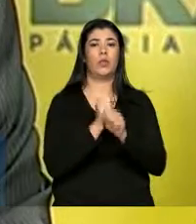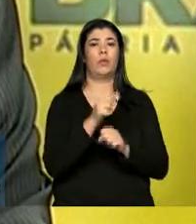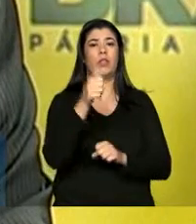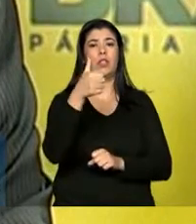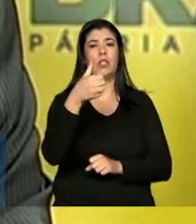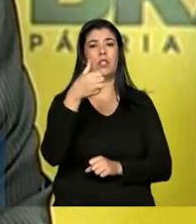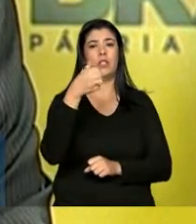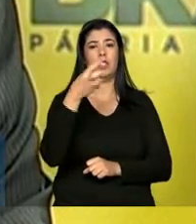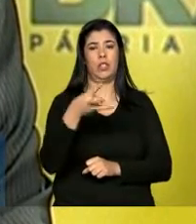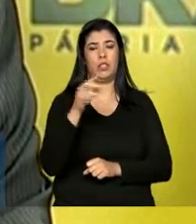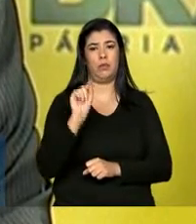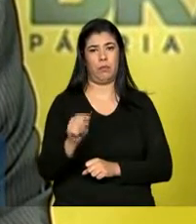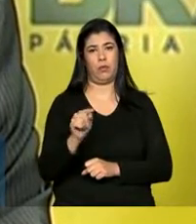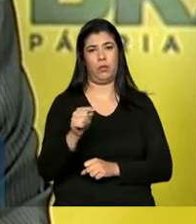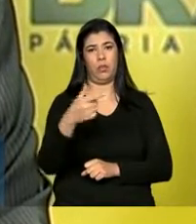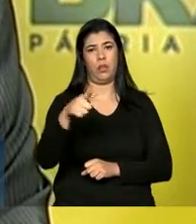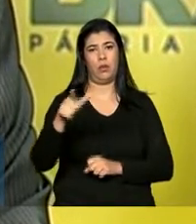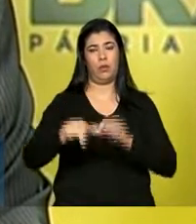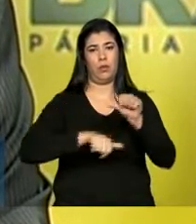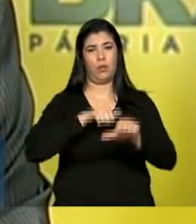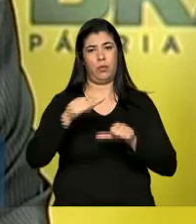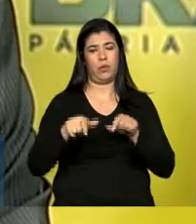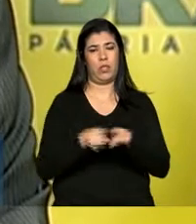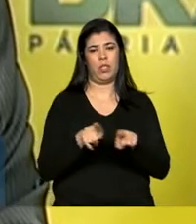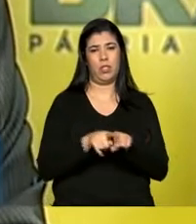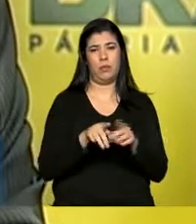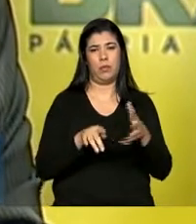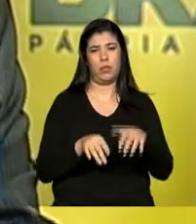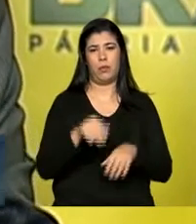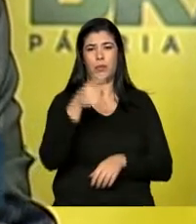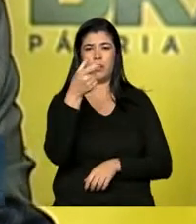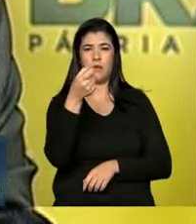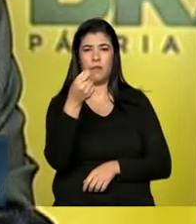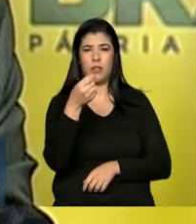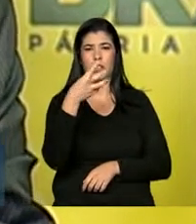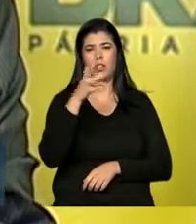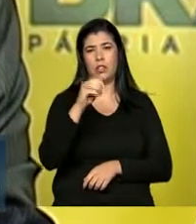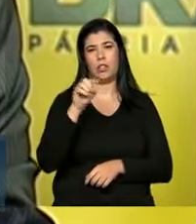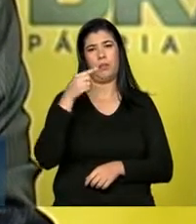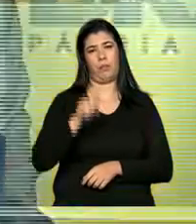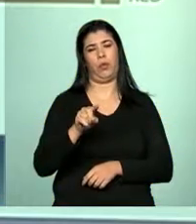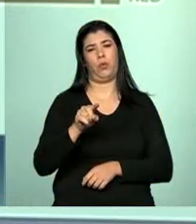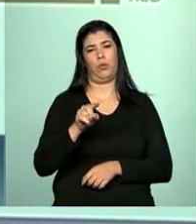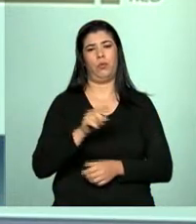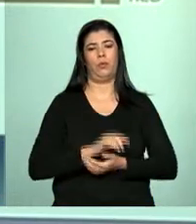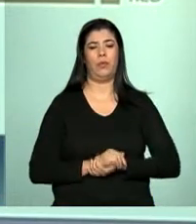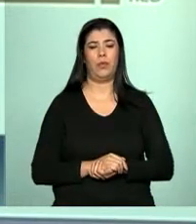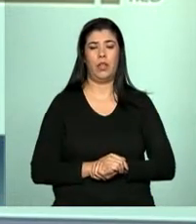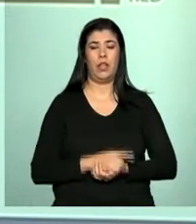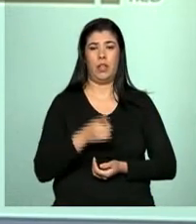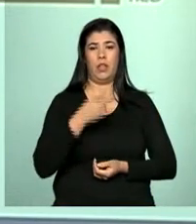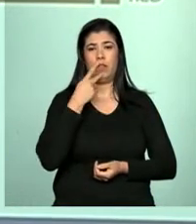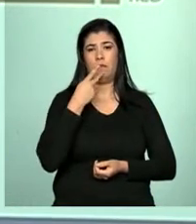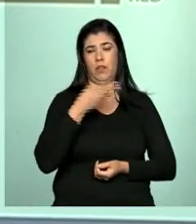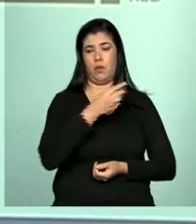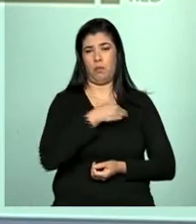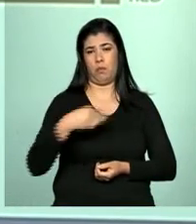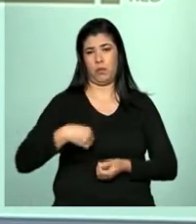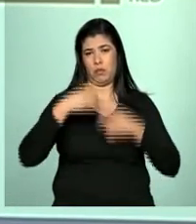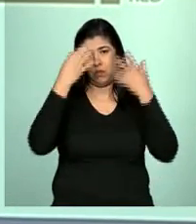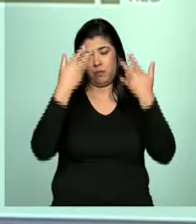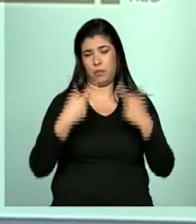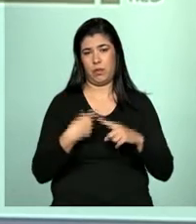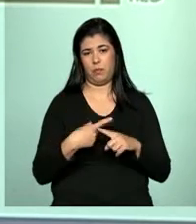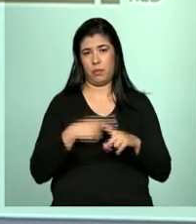enquanto a maior parte das outras mudanças está na casa dos 20 ou dos 30. Esse comentário que o ministro agrega, ele é